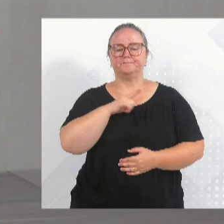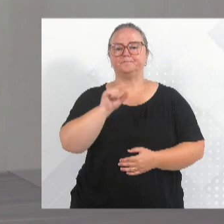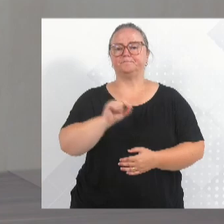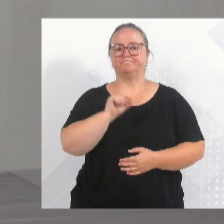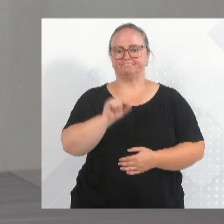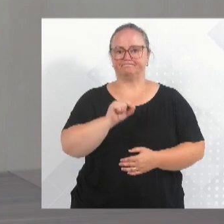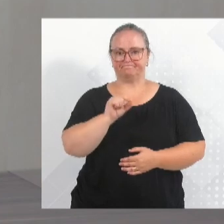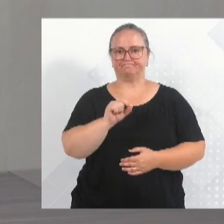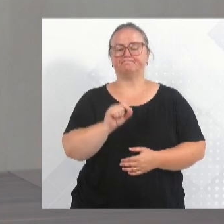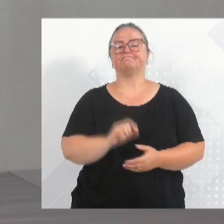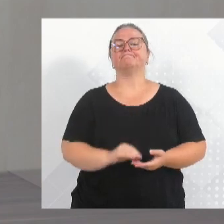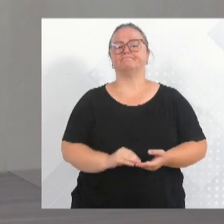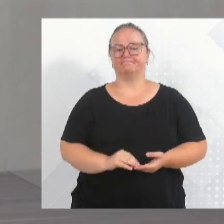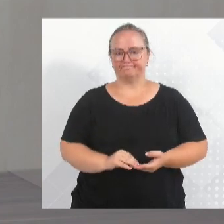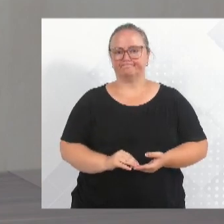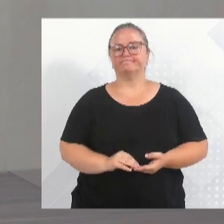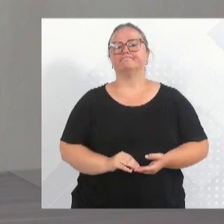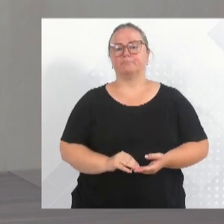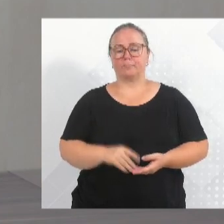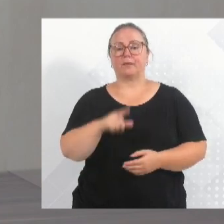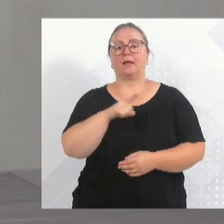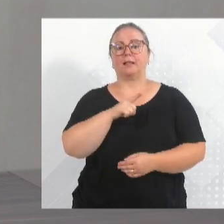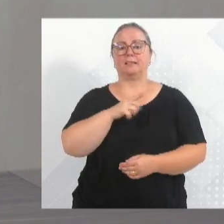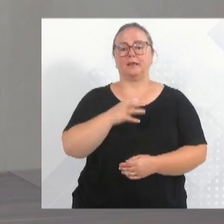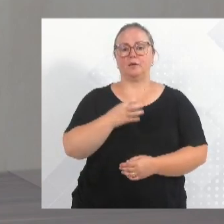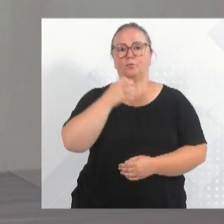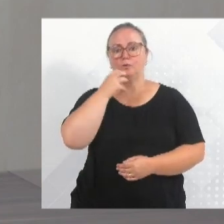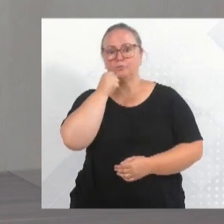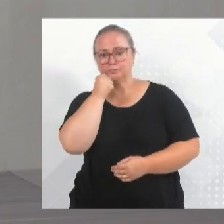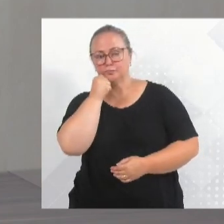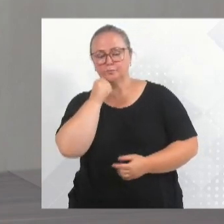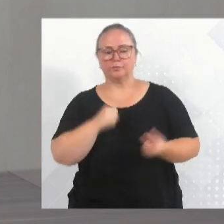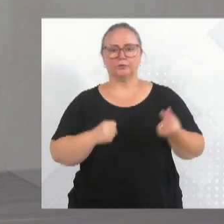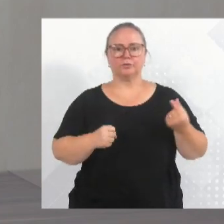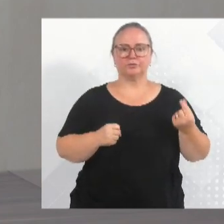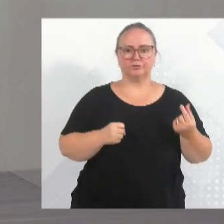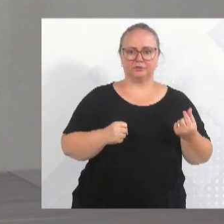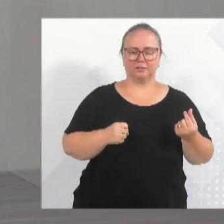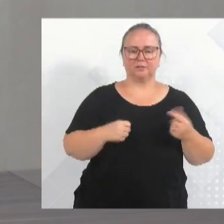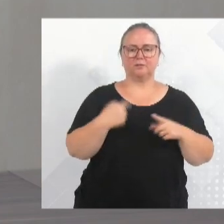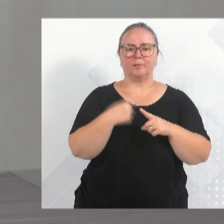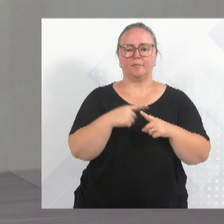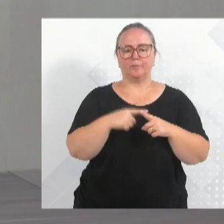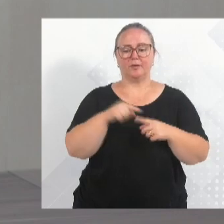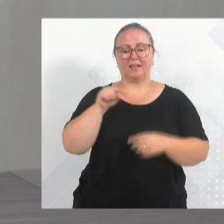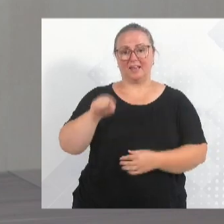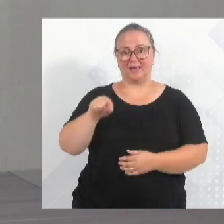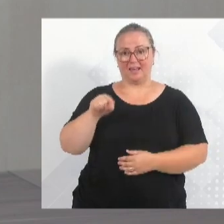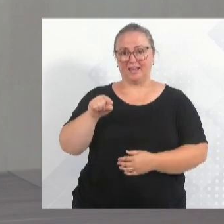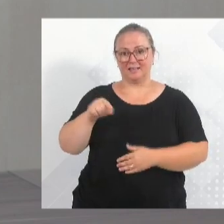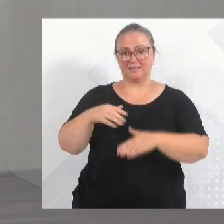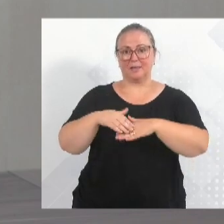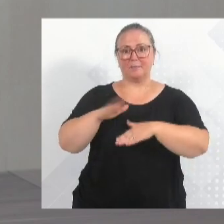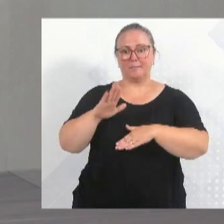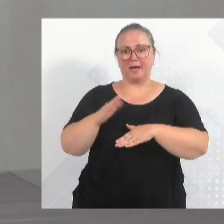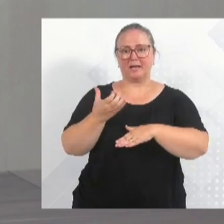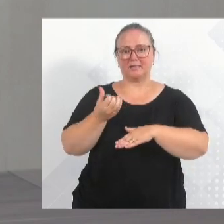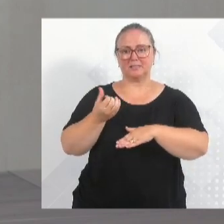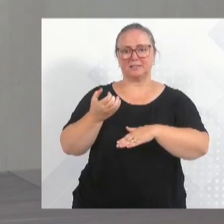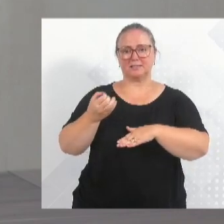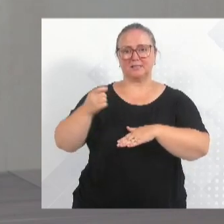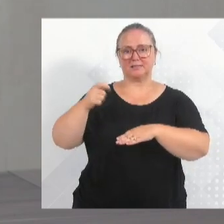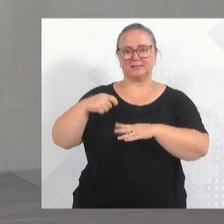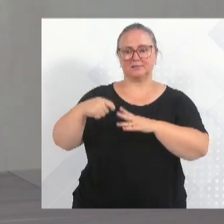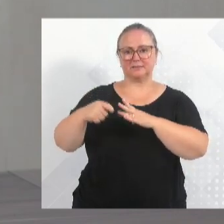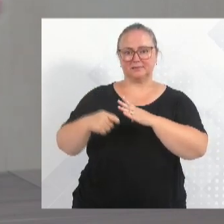reconhecimento do consumo versus o financeiro. Quando o hidrômetro passa de 60 meses, o tempo de 60